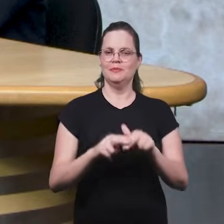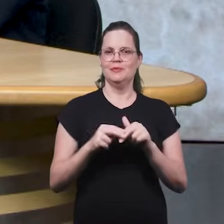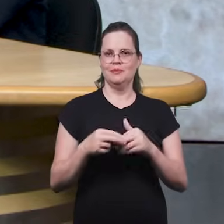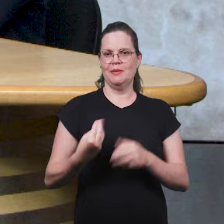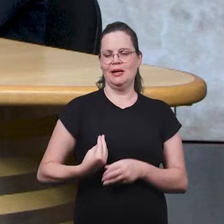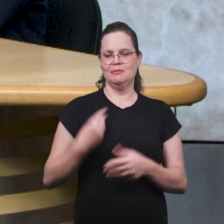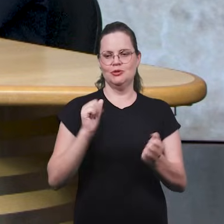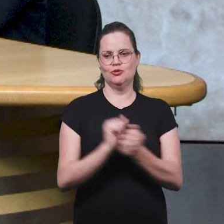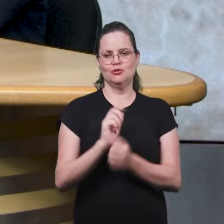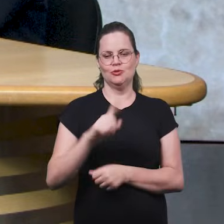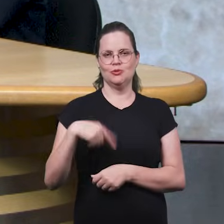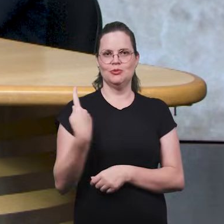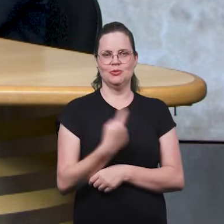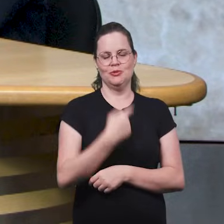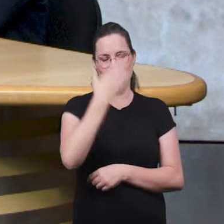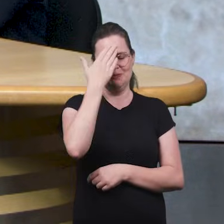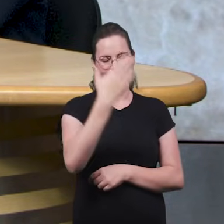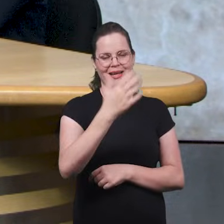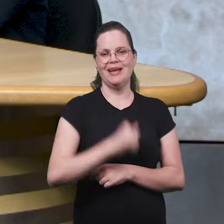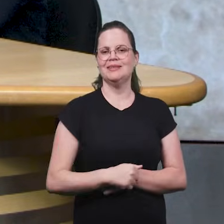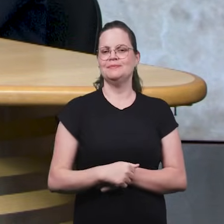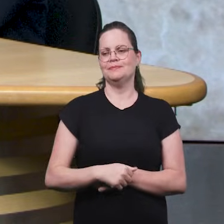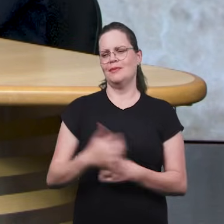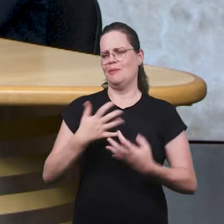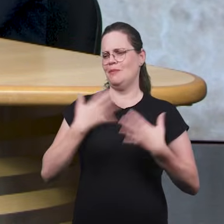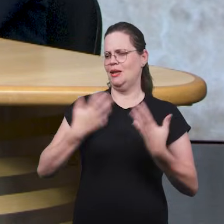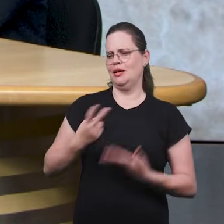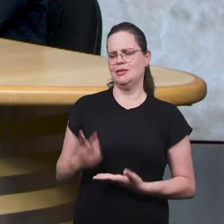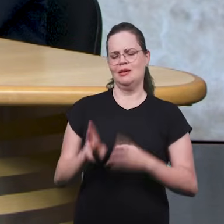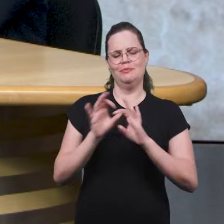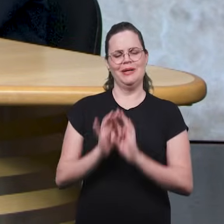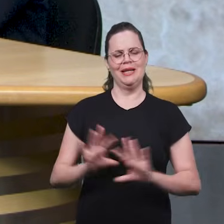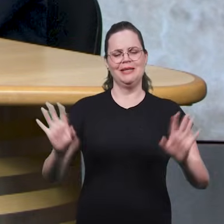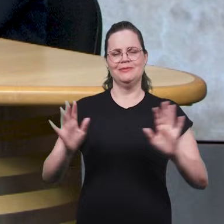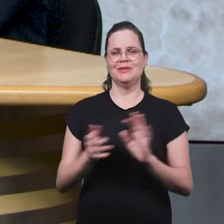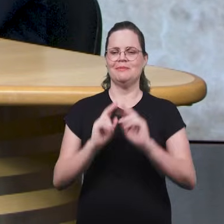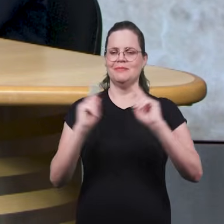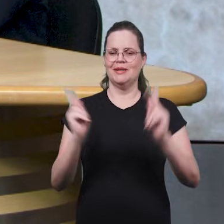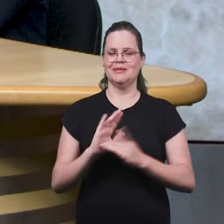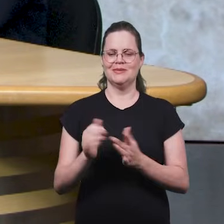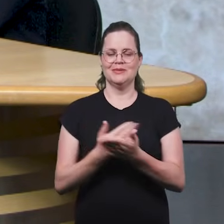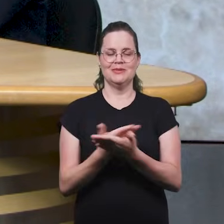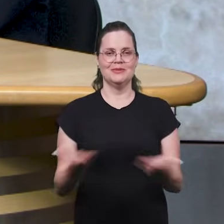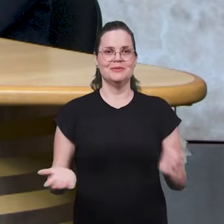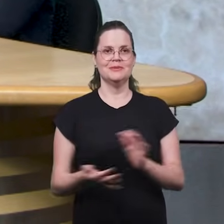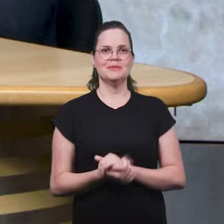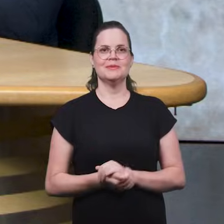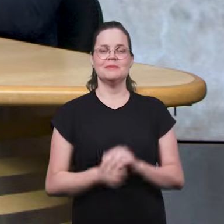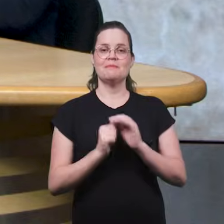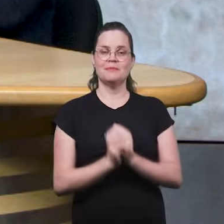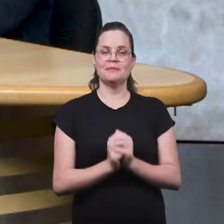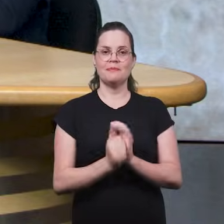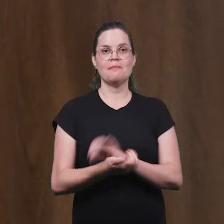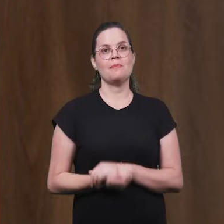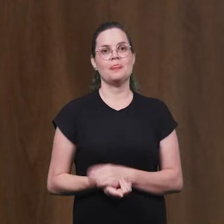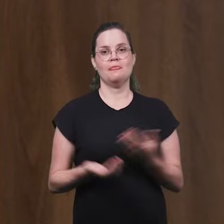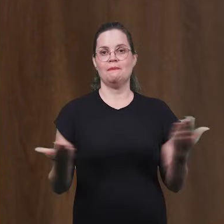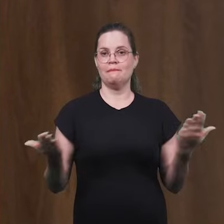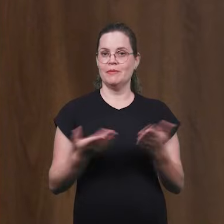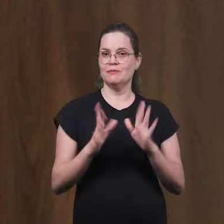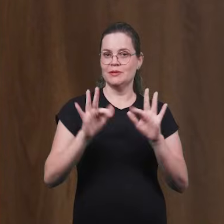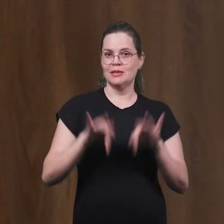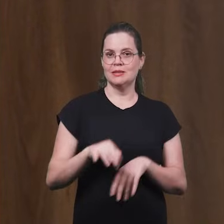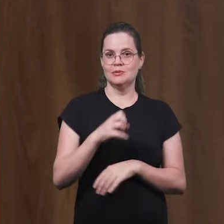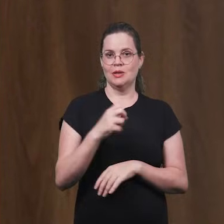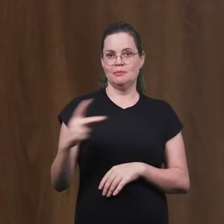Obrigado por participar conosco mais uma vez, pastor Josias. Uma alegria, Wallace, sempre à disposição. Paz do Senhor. Amém. Este é